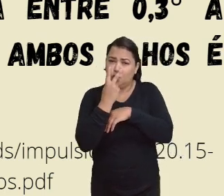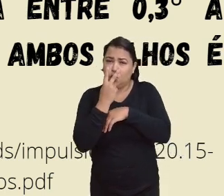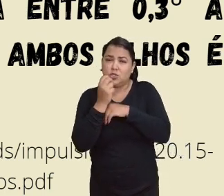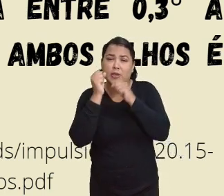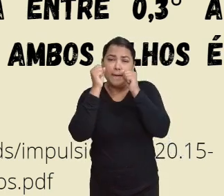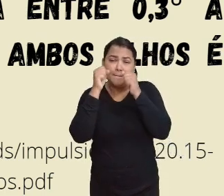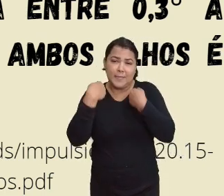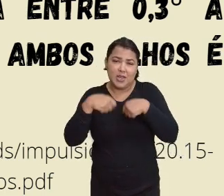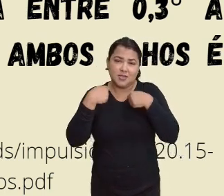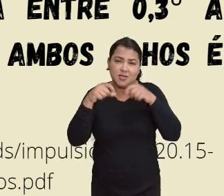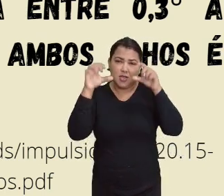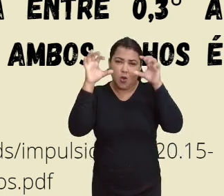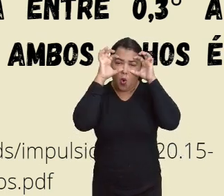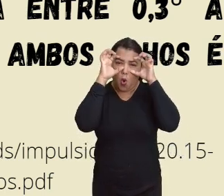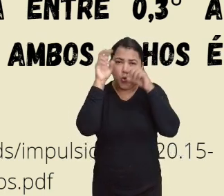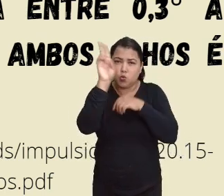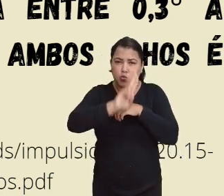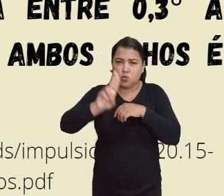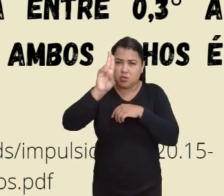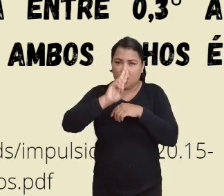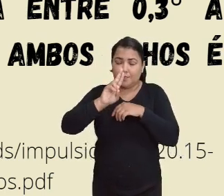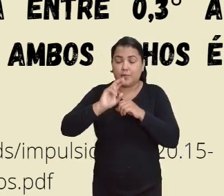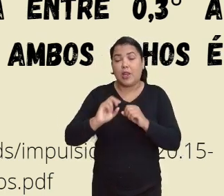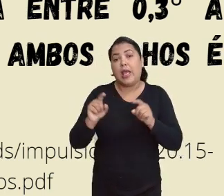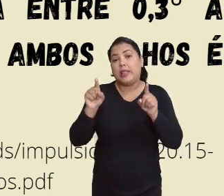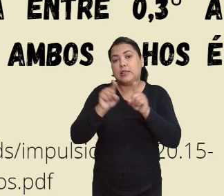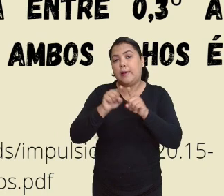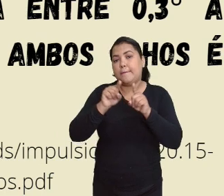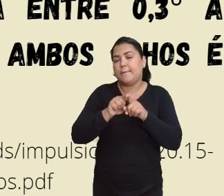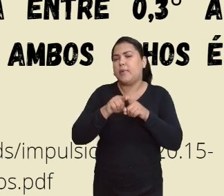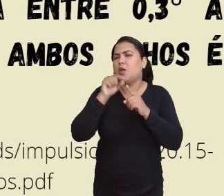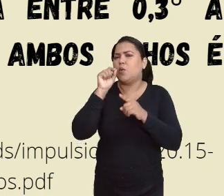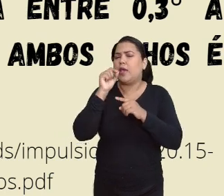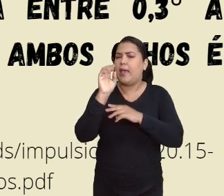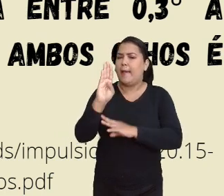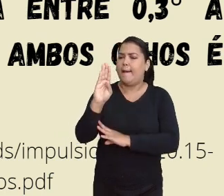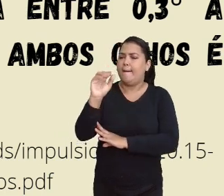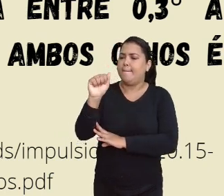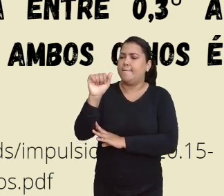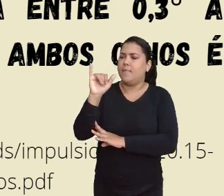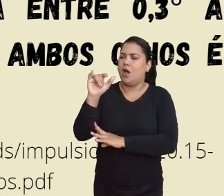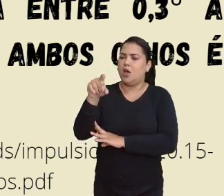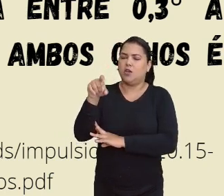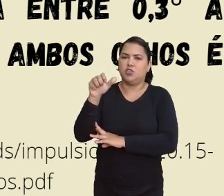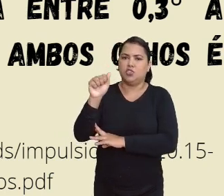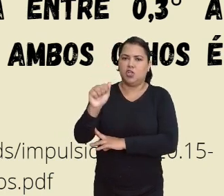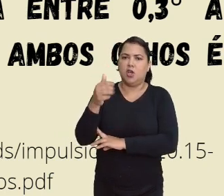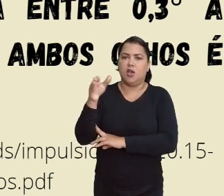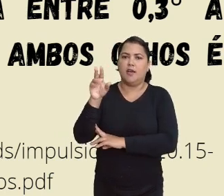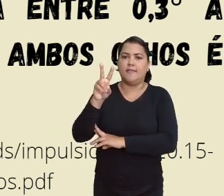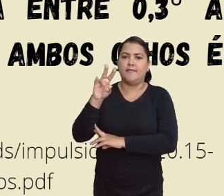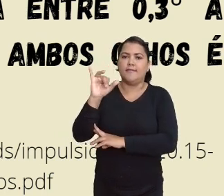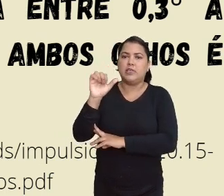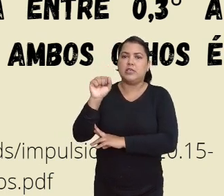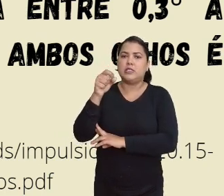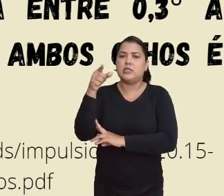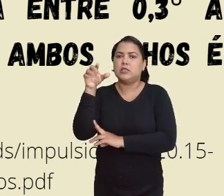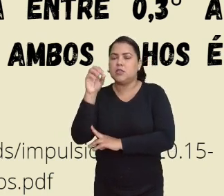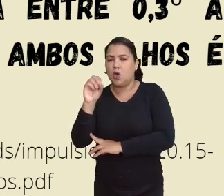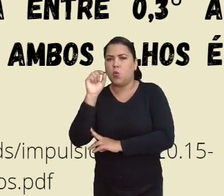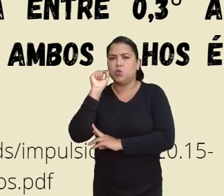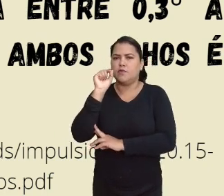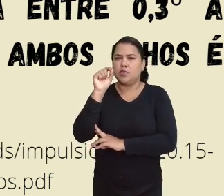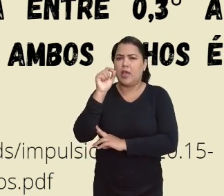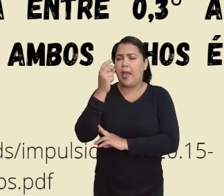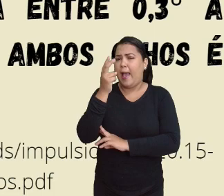intensa. Também temos a baixa visão, quando a capacidade de enxergar fica entre 0,3 e 0,5, né? Ou a